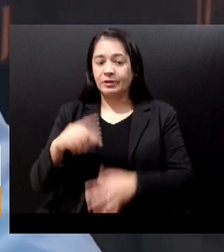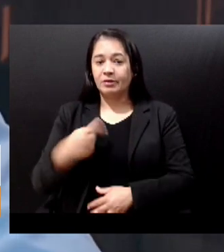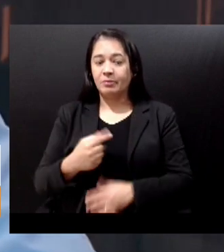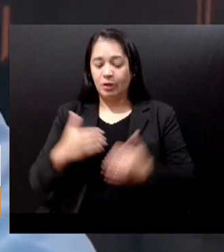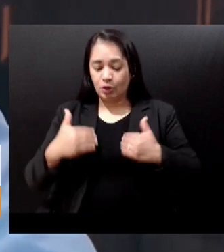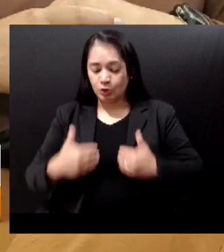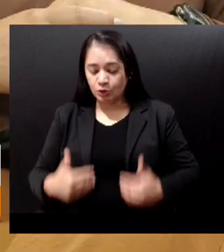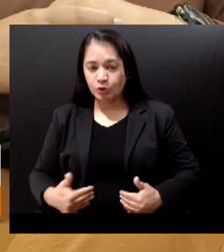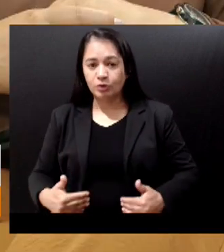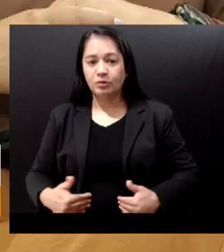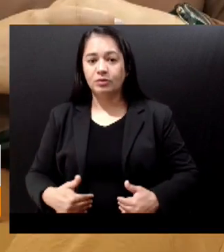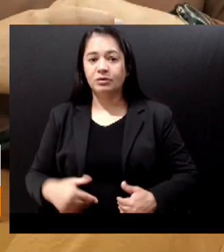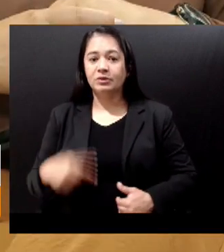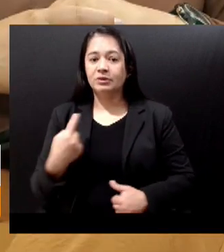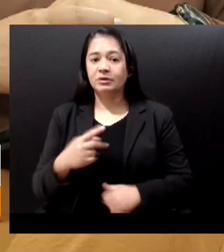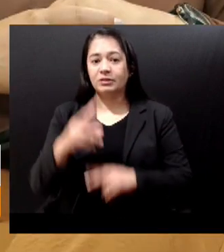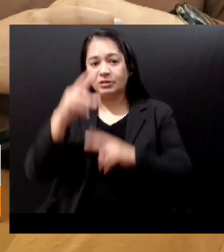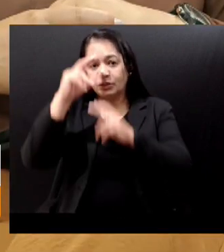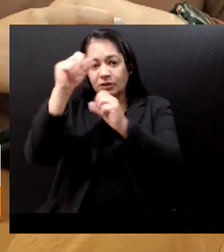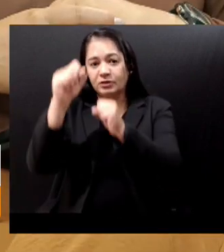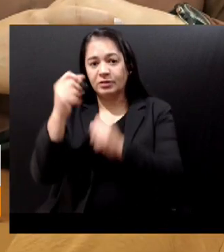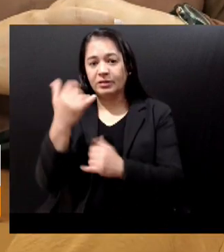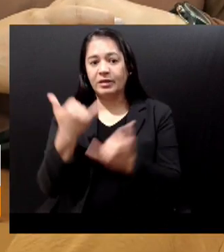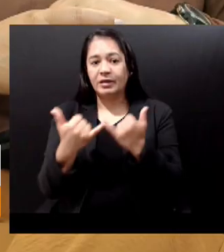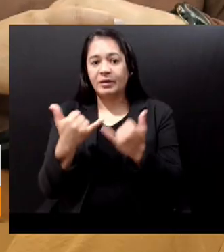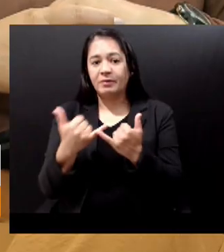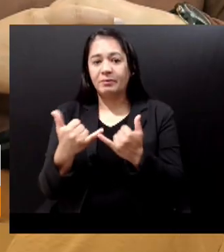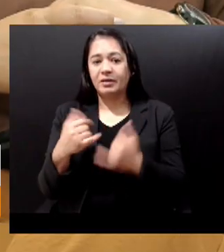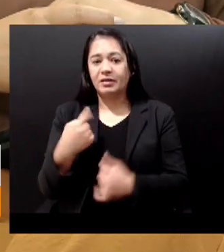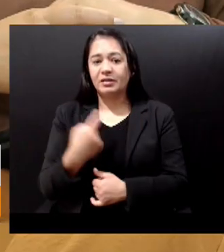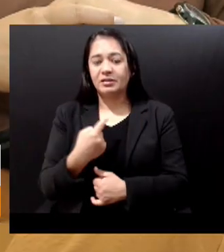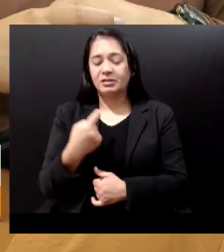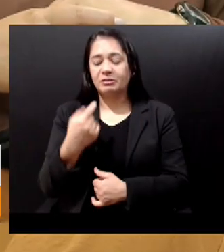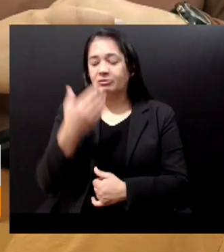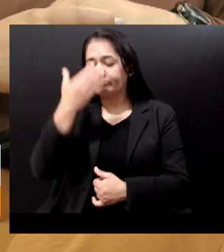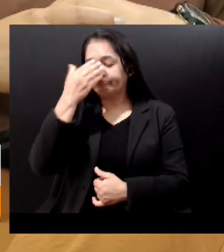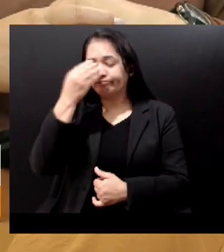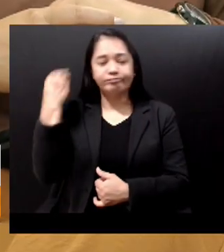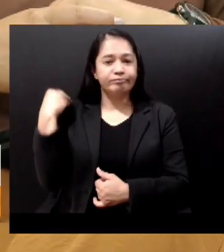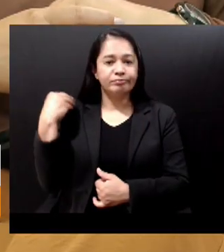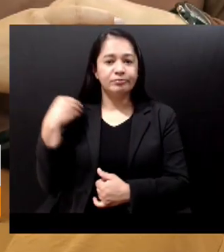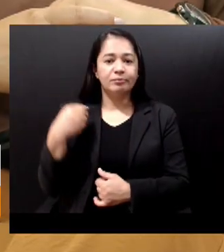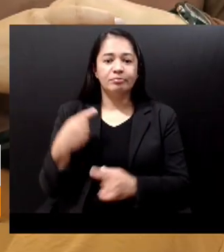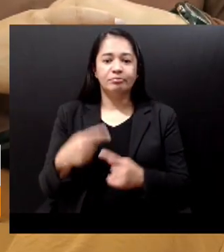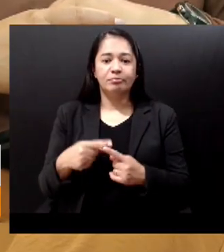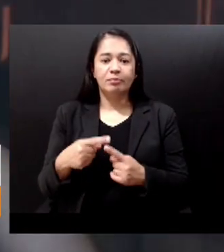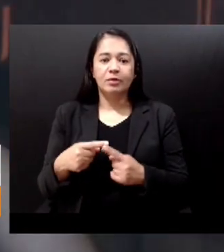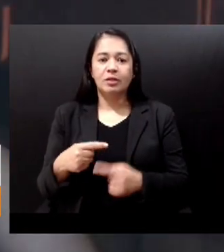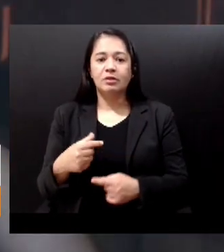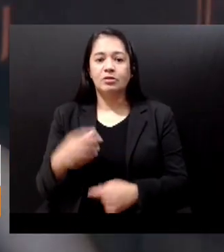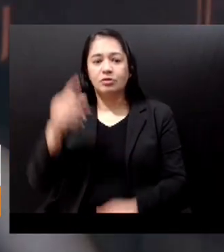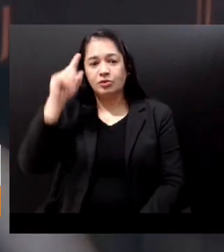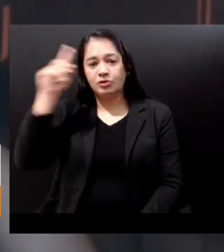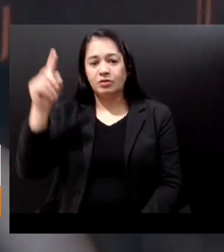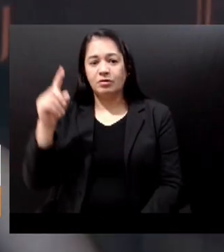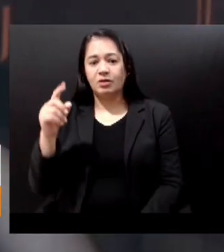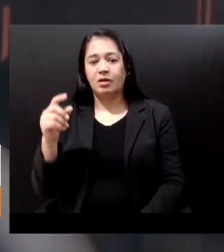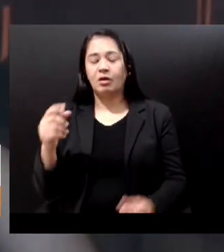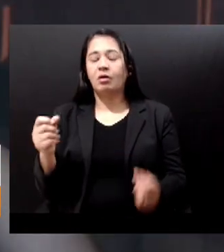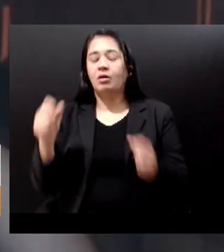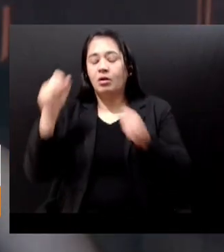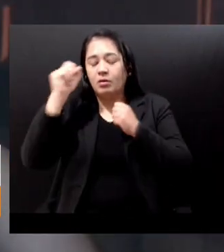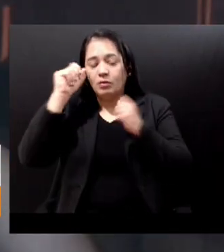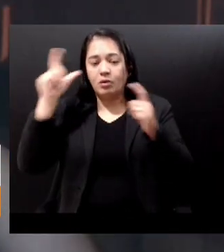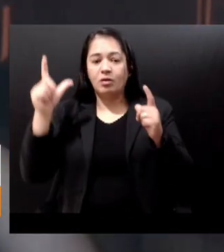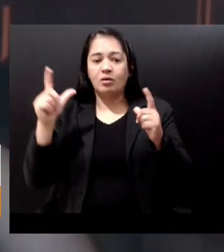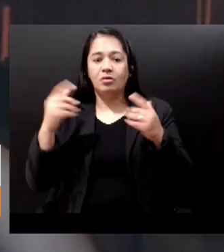força. E parece que a gente não leva isso muito em consideração quando, de repente, num dia eu acordo menos disposta. Ah, eu tô no